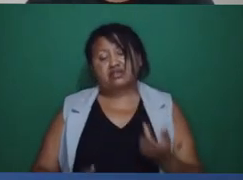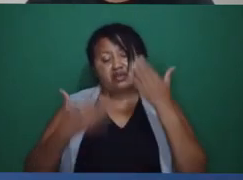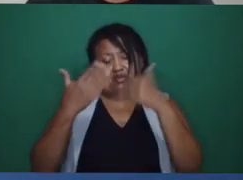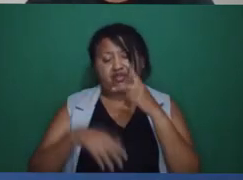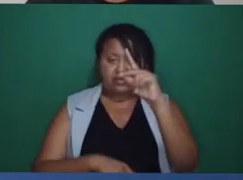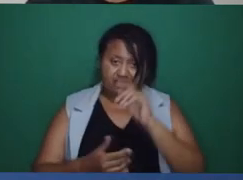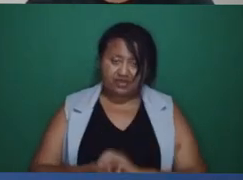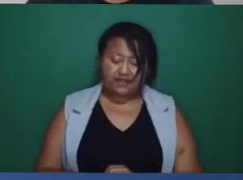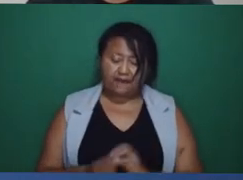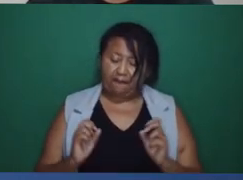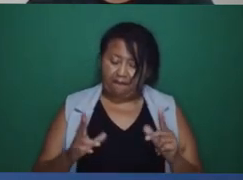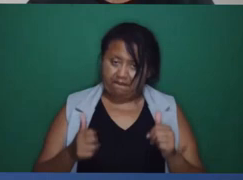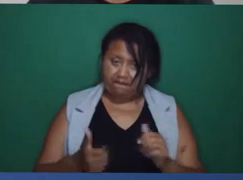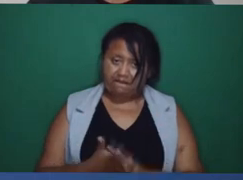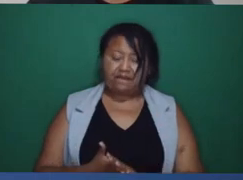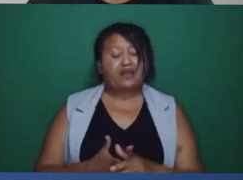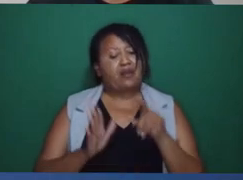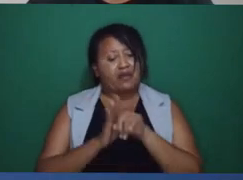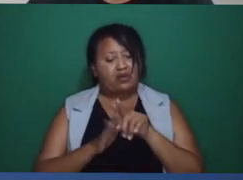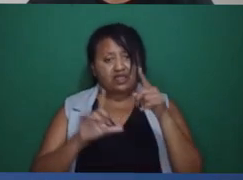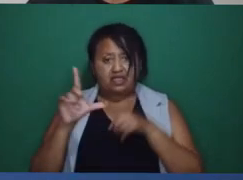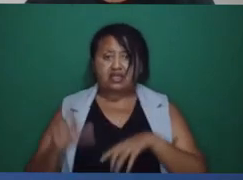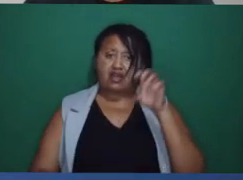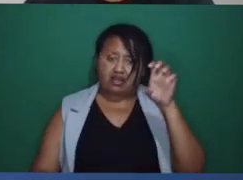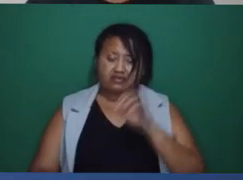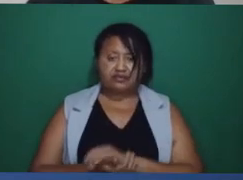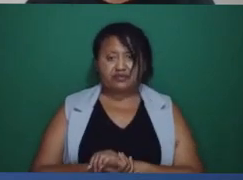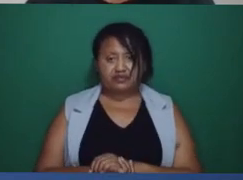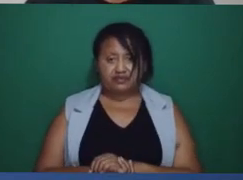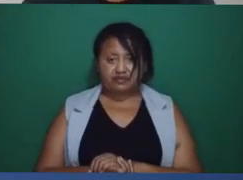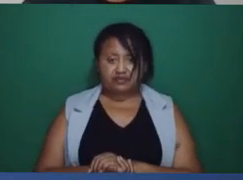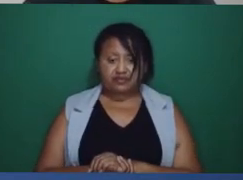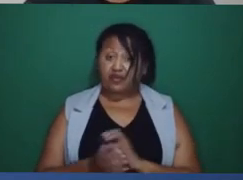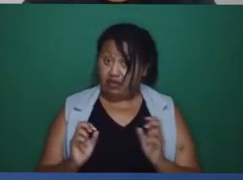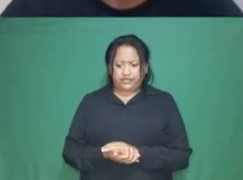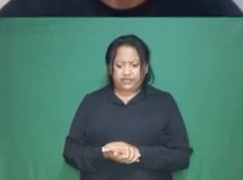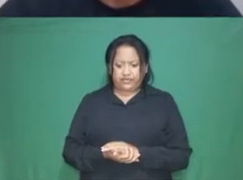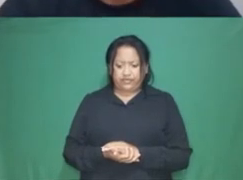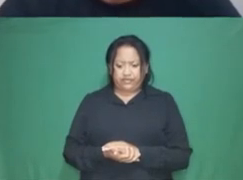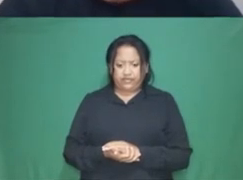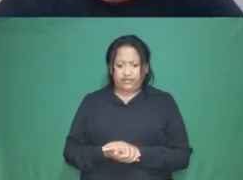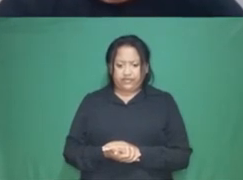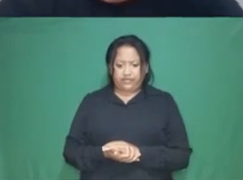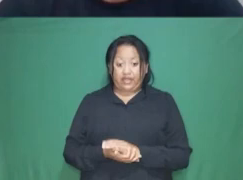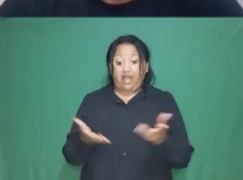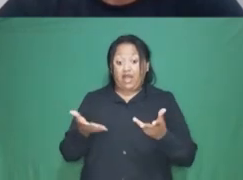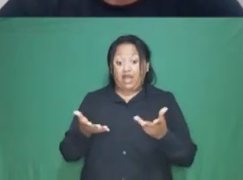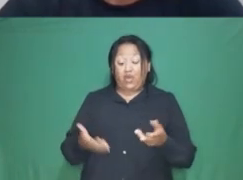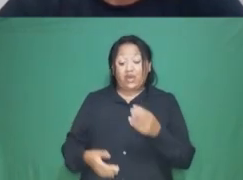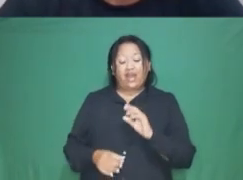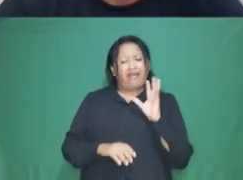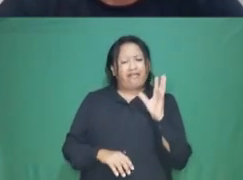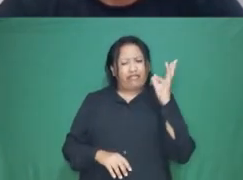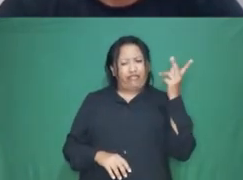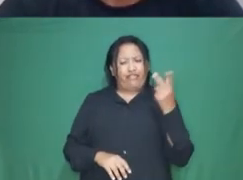prova de vocês tá então a alternativa seria letra e ok vamos agora a